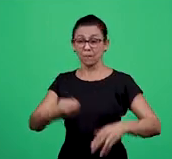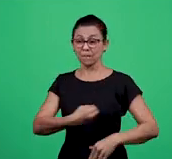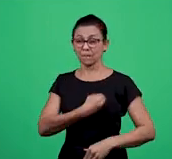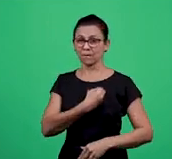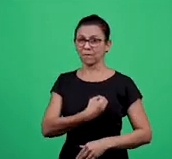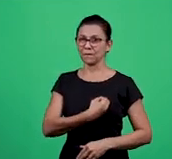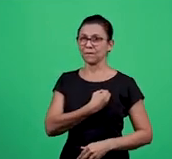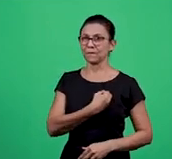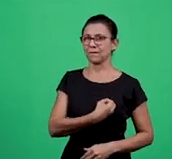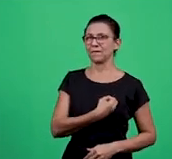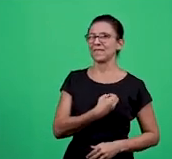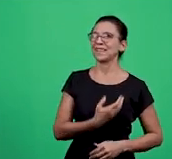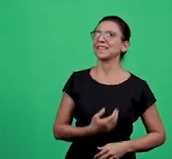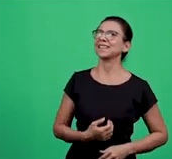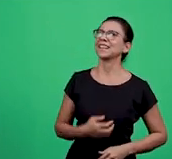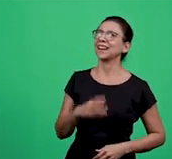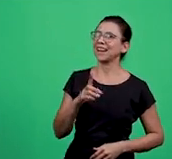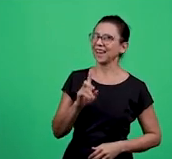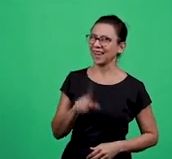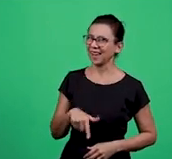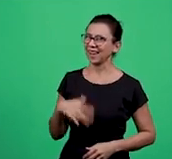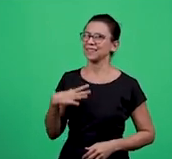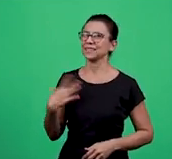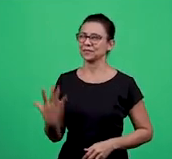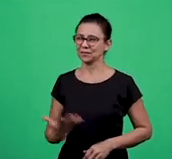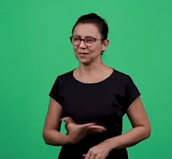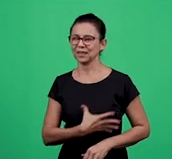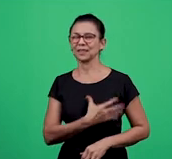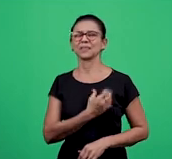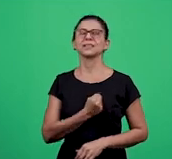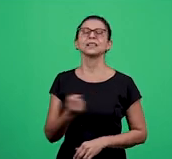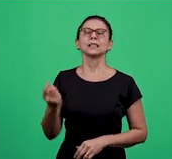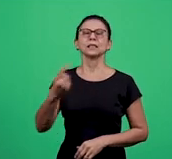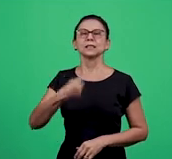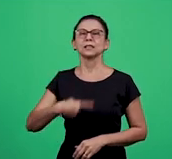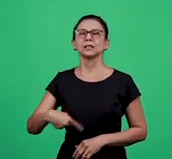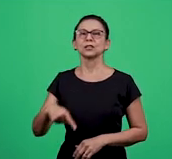e Jesus é a nossa vida, e nós vamos